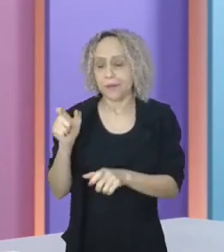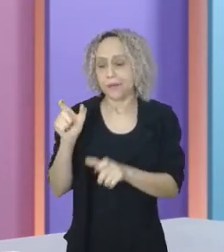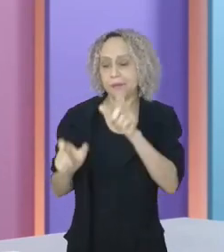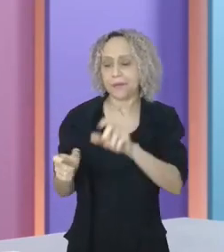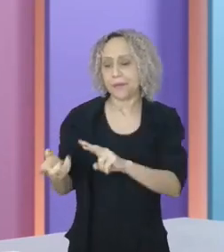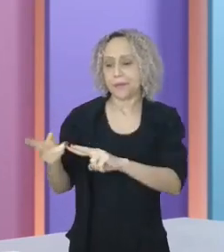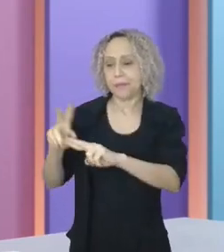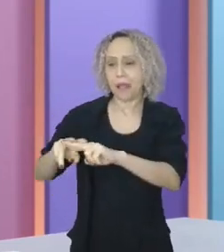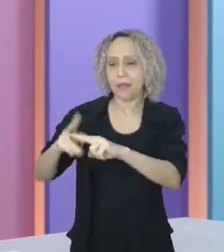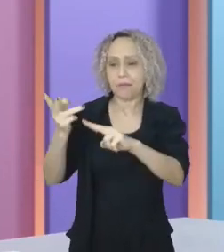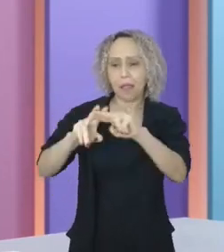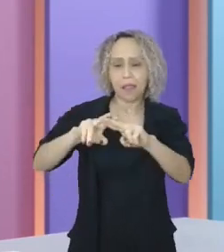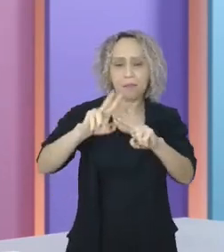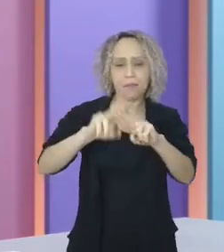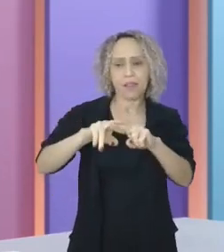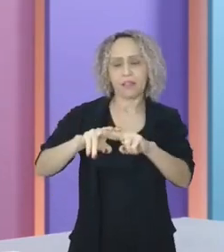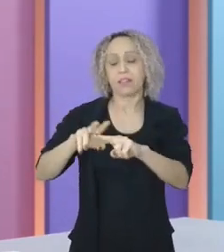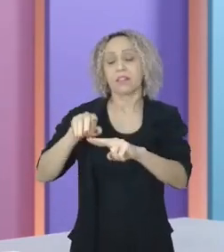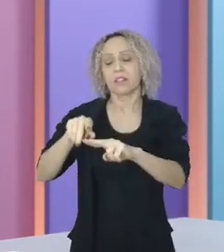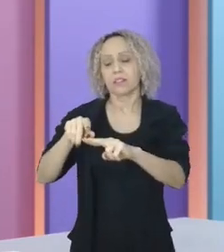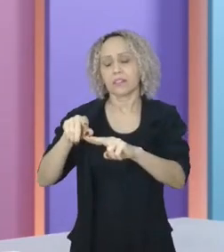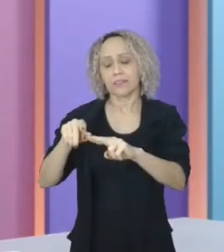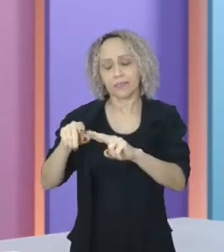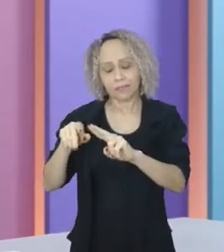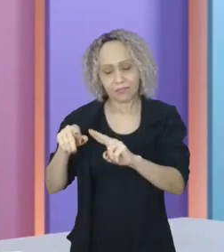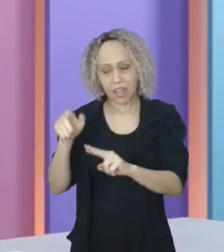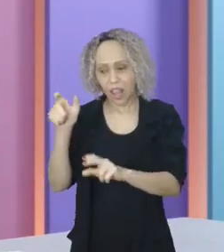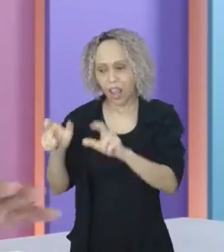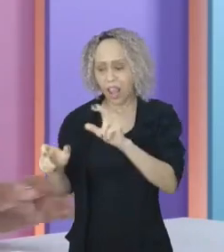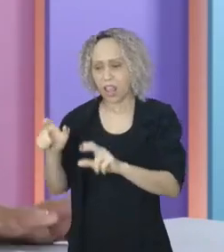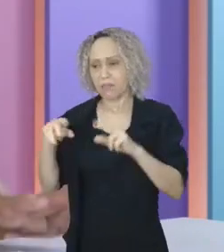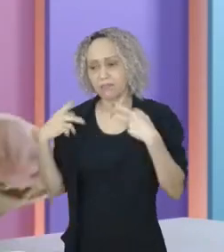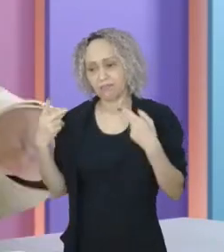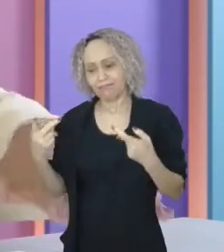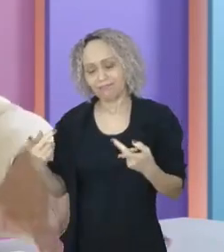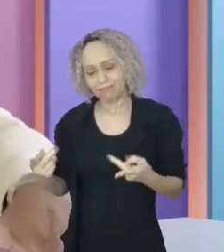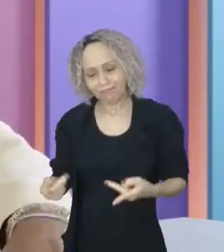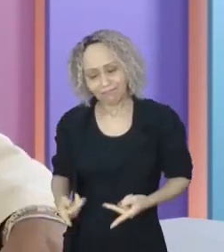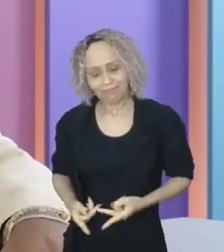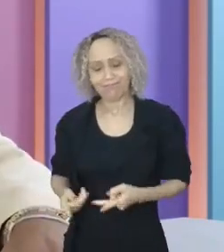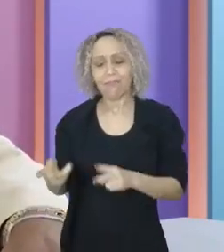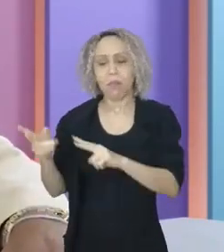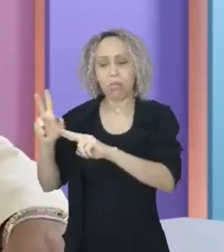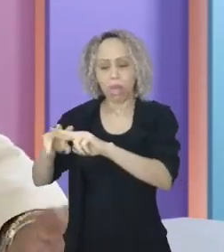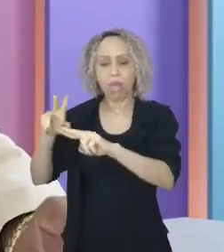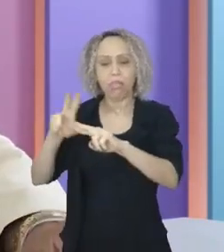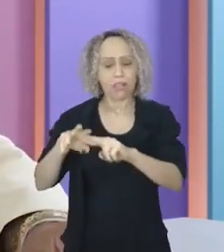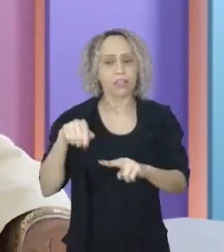trabalhado com muito fôlego, muita responsabilidade, porque nós sabemos que,